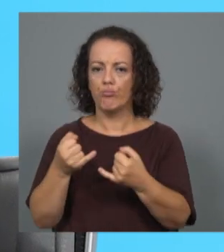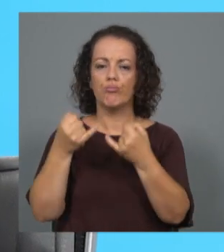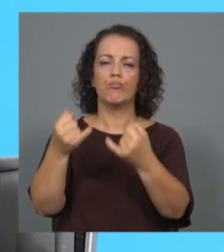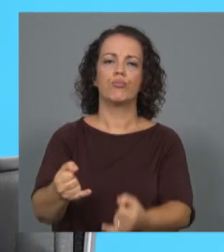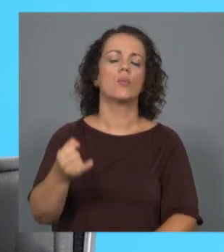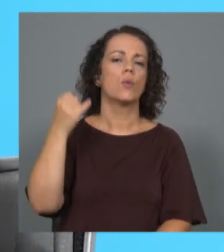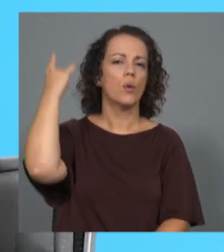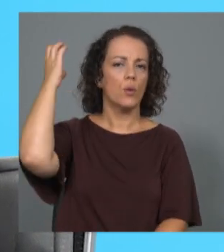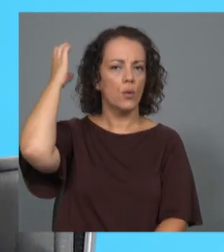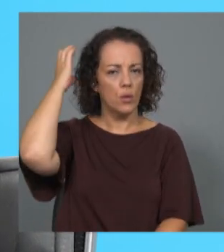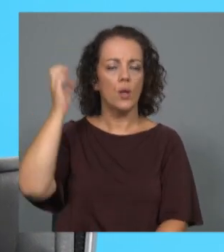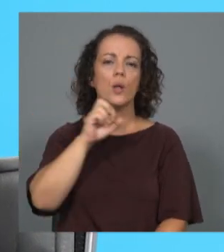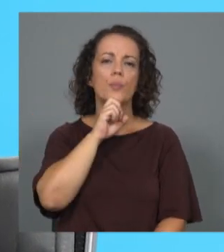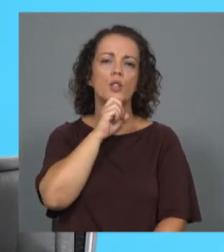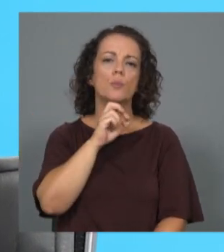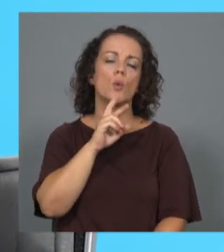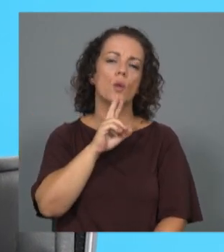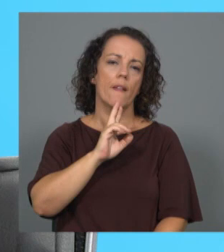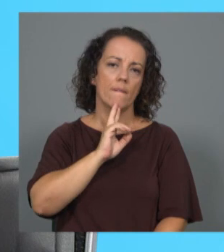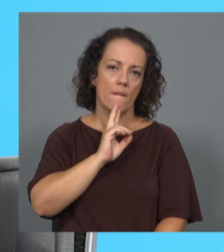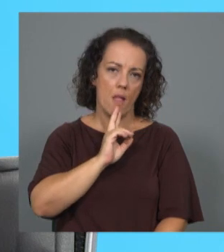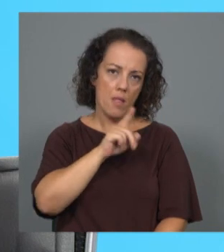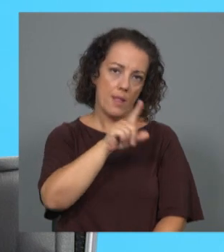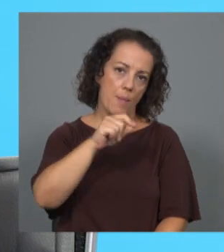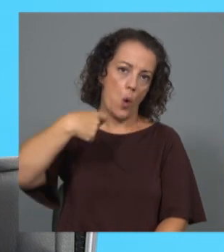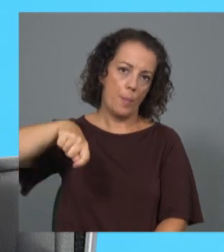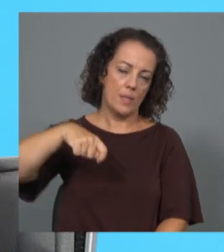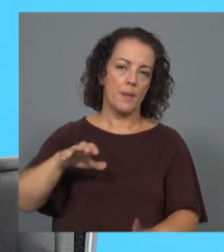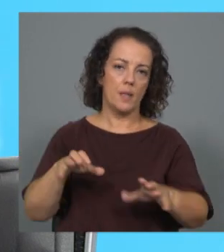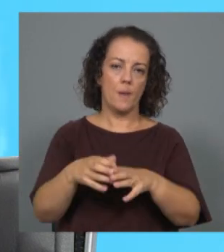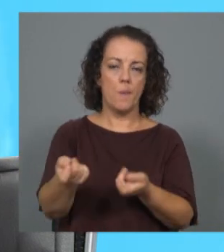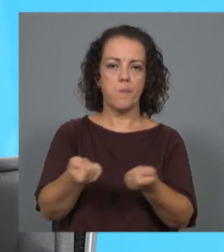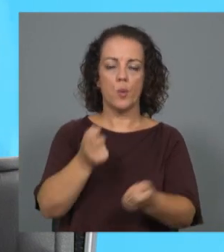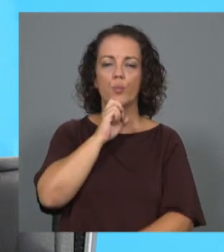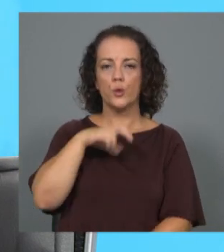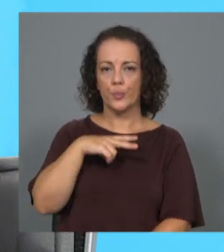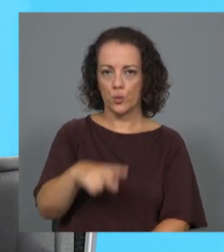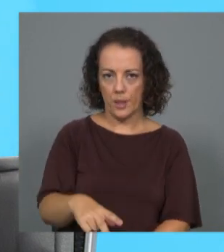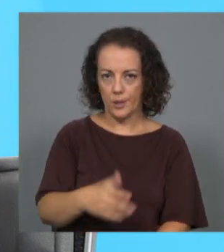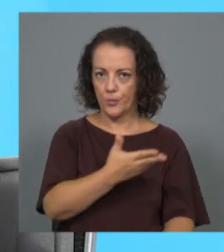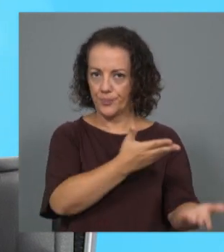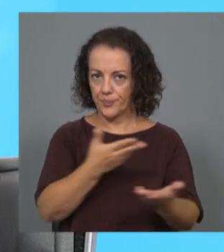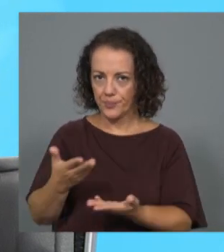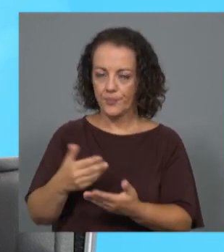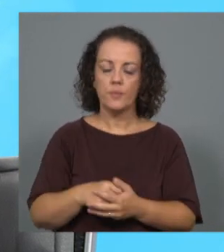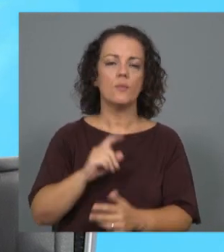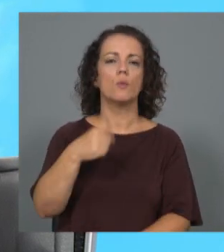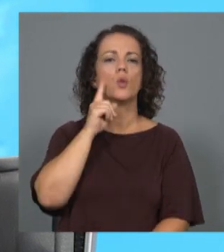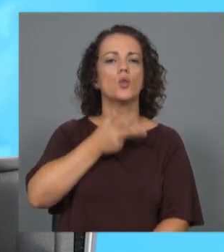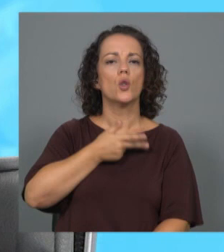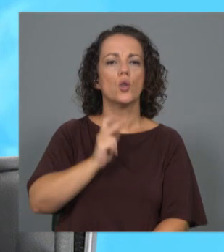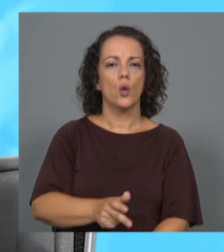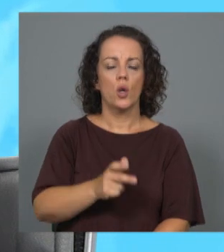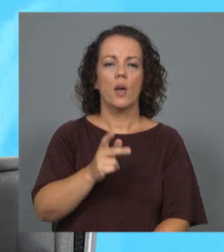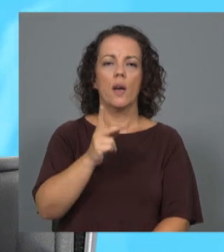Ornelas Carvalho, Bispo de Leiria Fátima e Presidente da Conferência Episcopal Portuguesa. Depois teremos a doutora Viana de